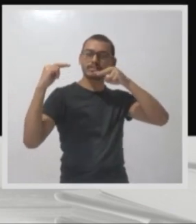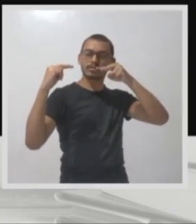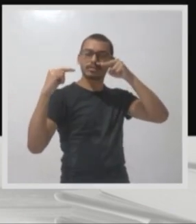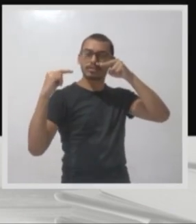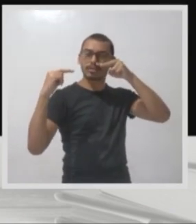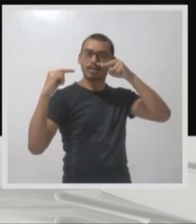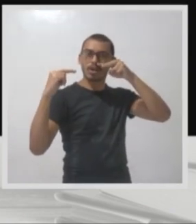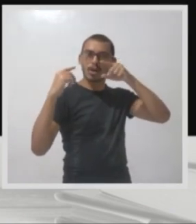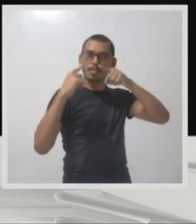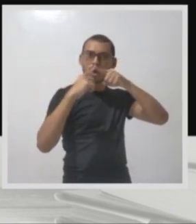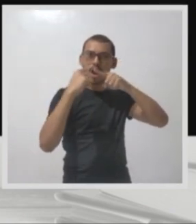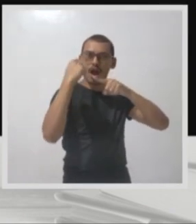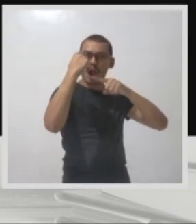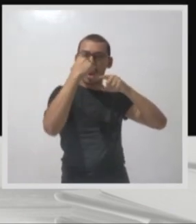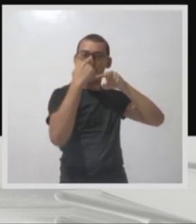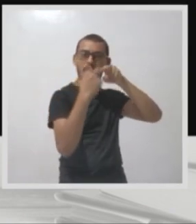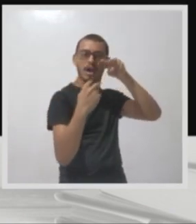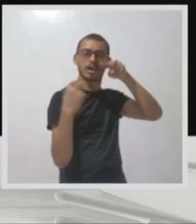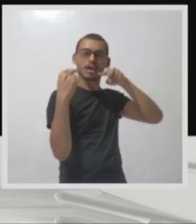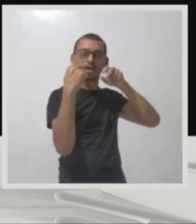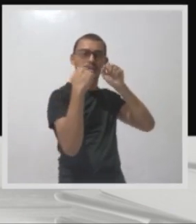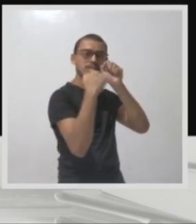pois os olhos têm segredos